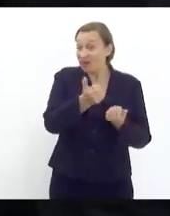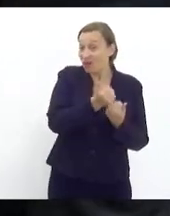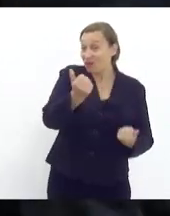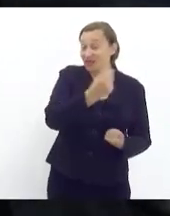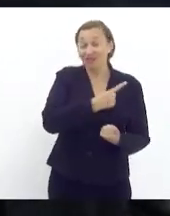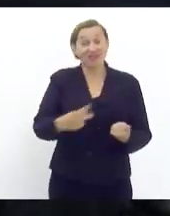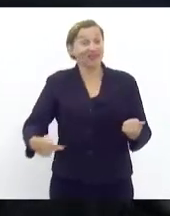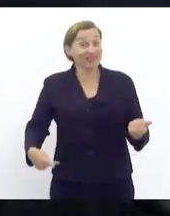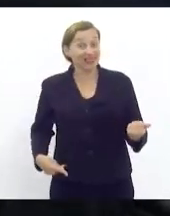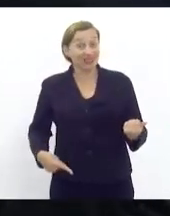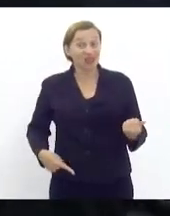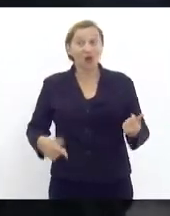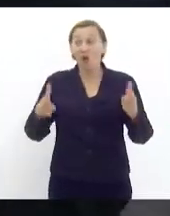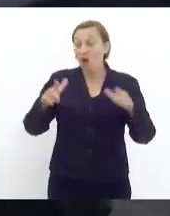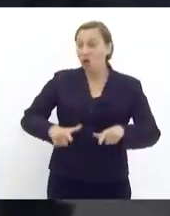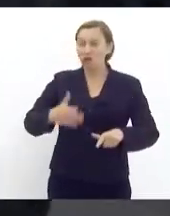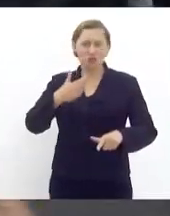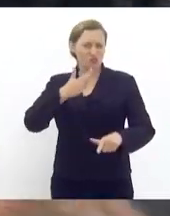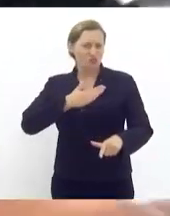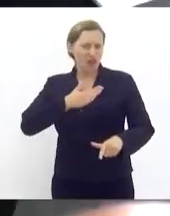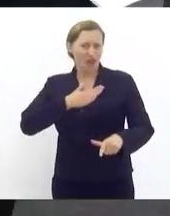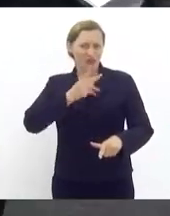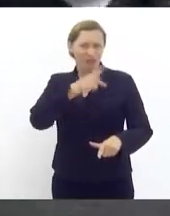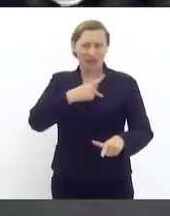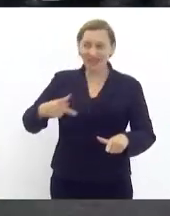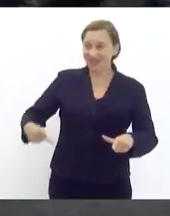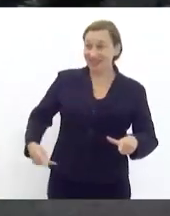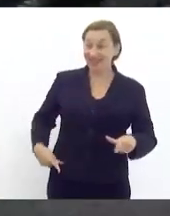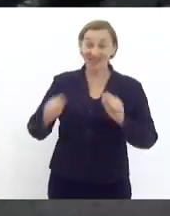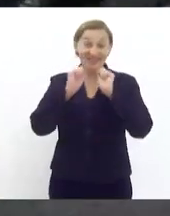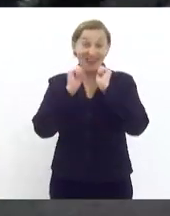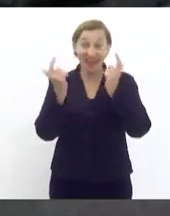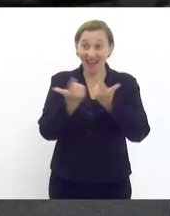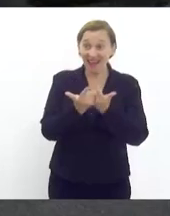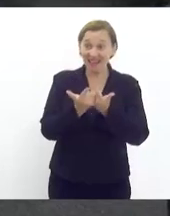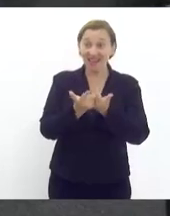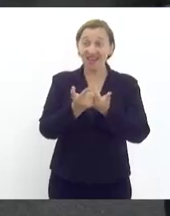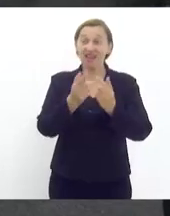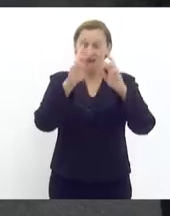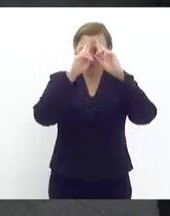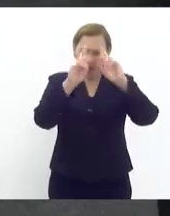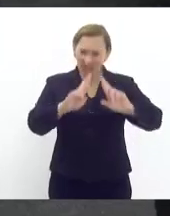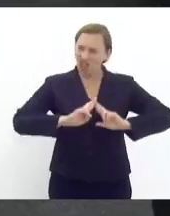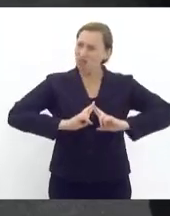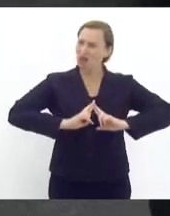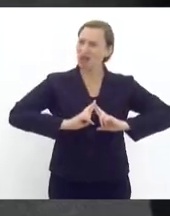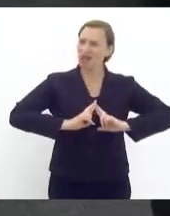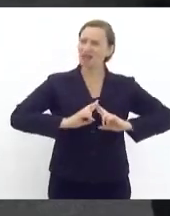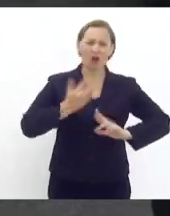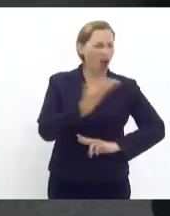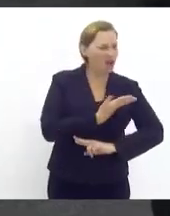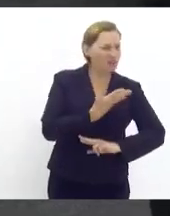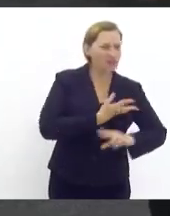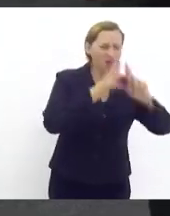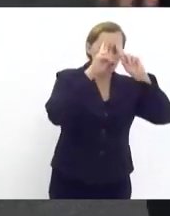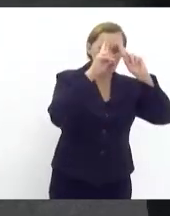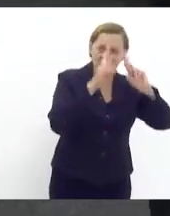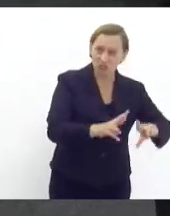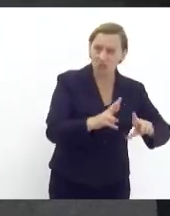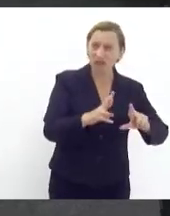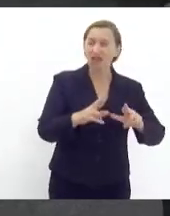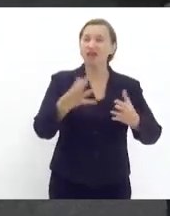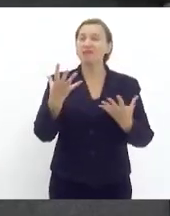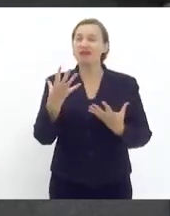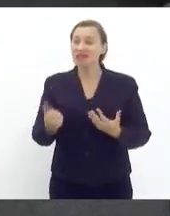Presidente onde o meu presidente da minha Assembleia me respeitam dos meus pares me respeitam me aceitam como